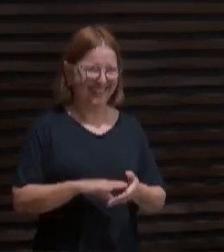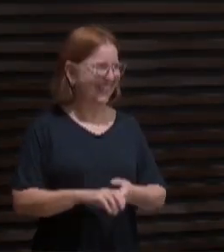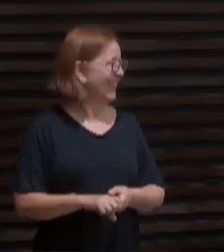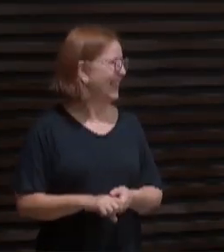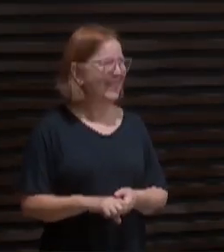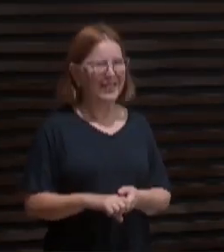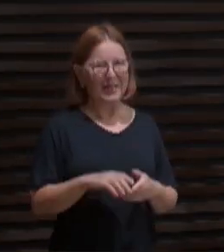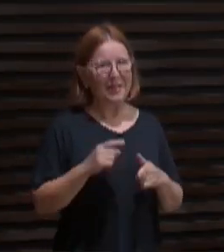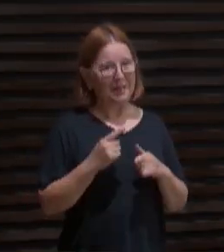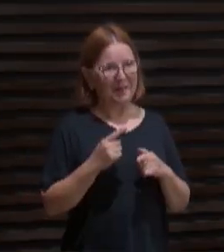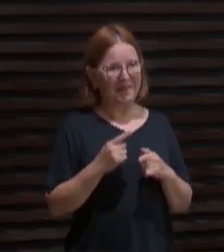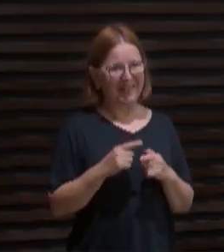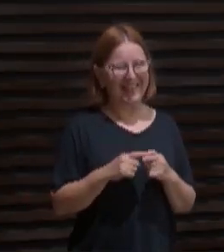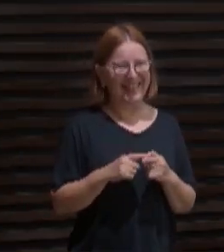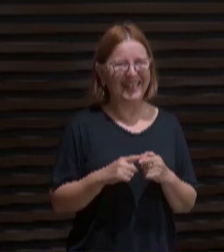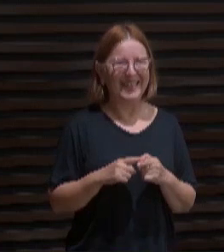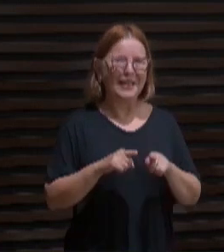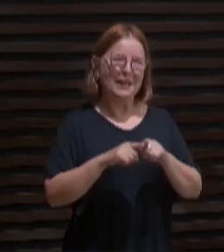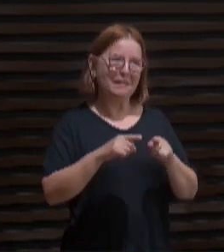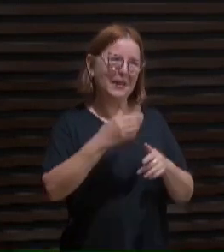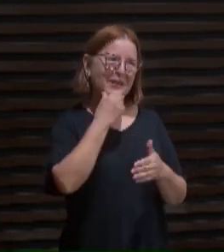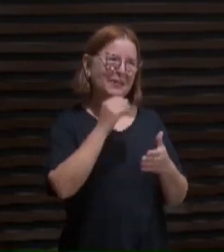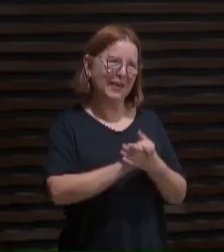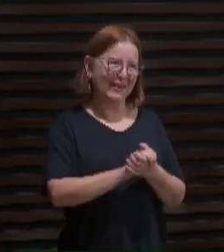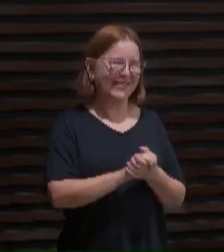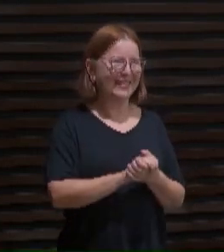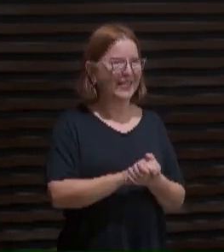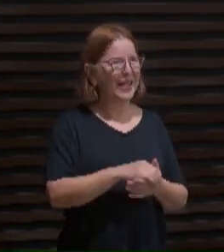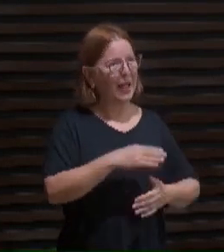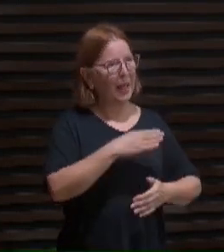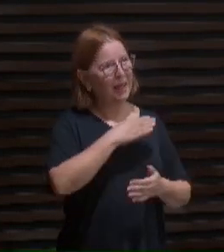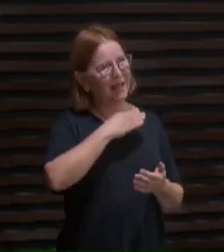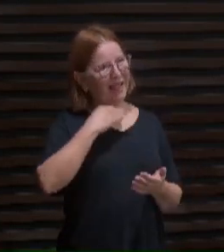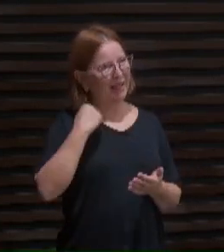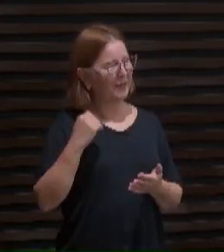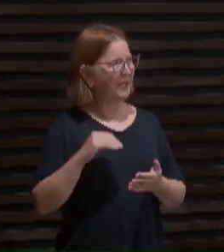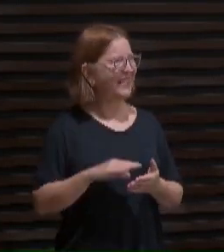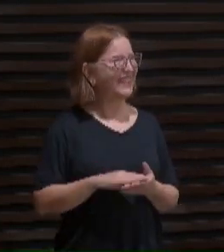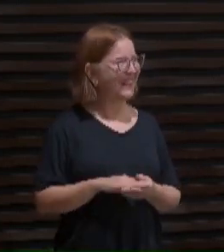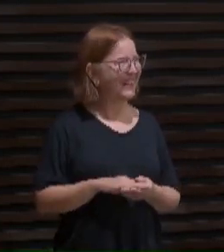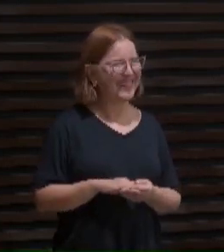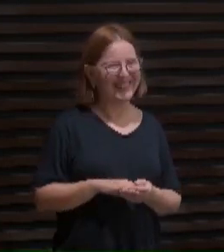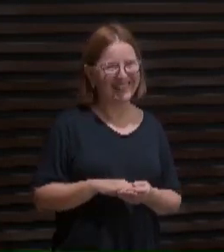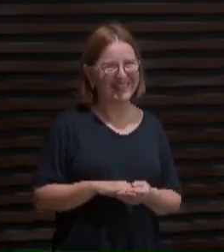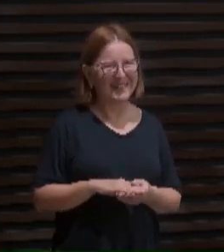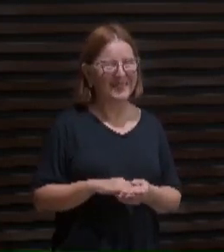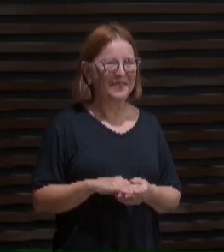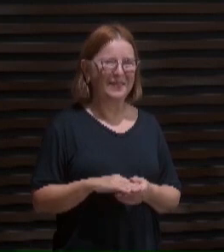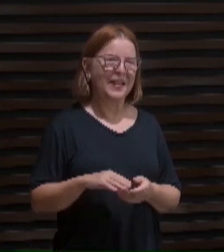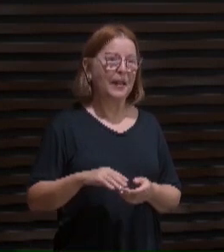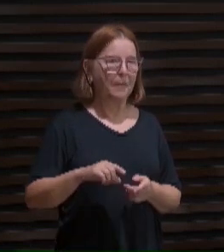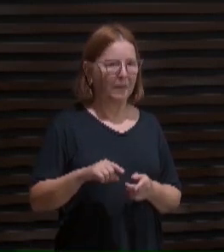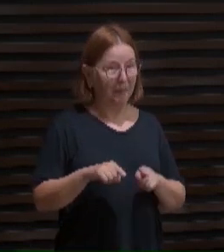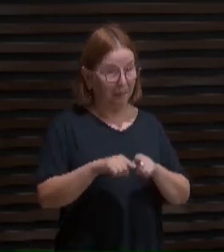Mas ele morreu não foi porque ela orou, não, porque ele tinha. Eu só fiz a brincadeira. Mas, gente, você tem